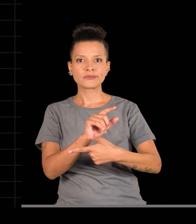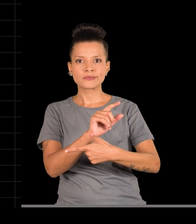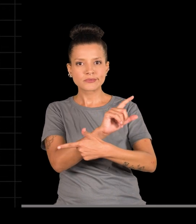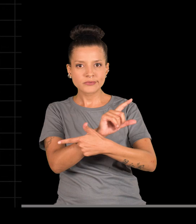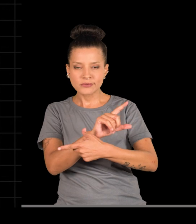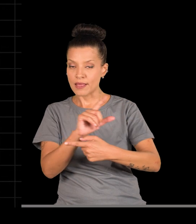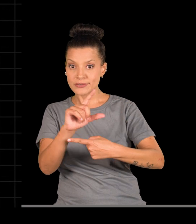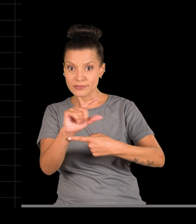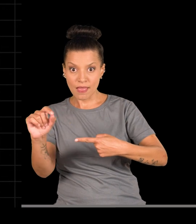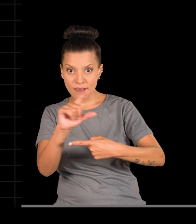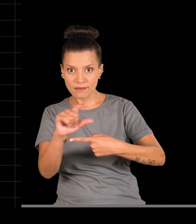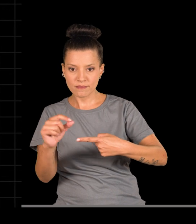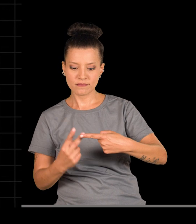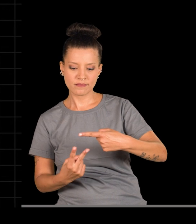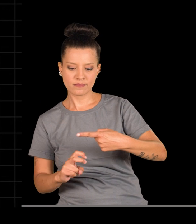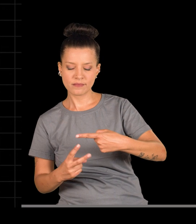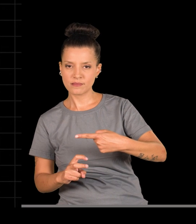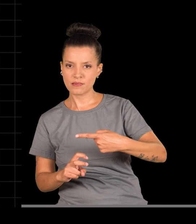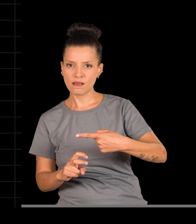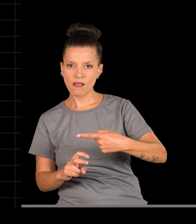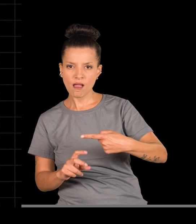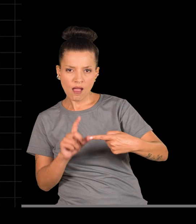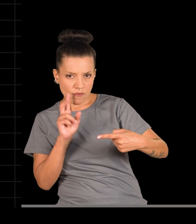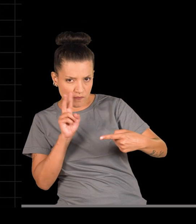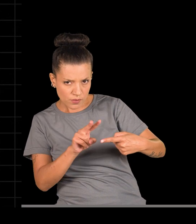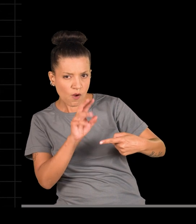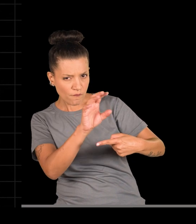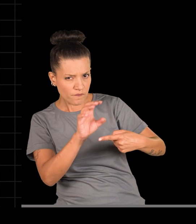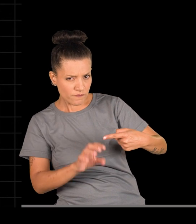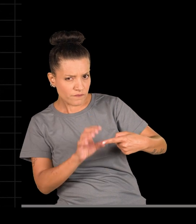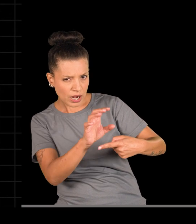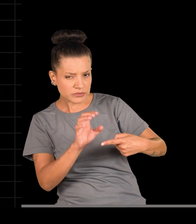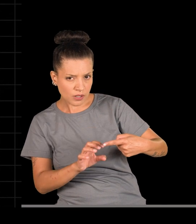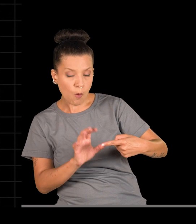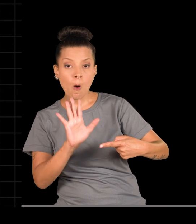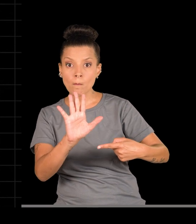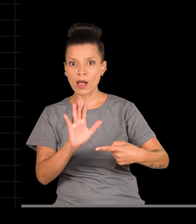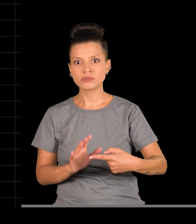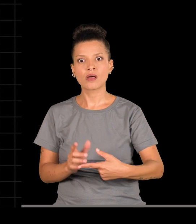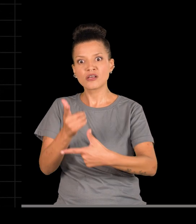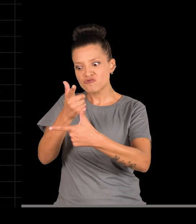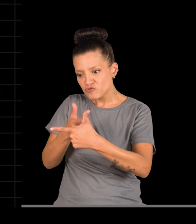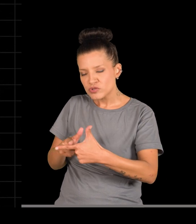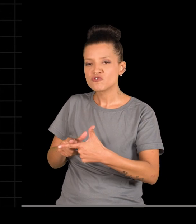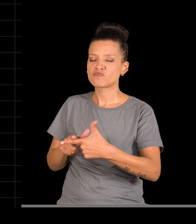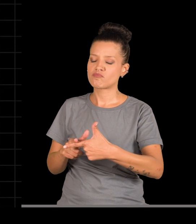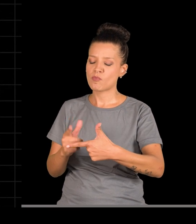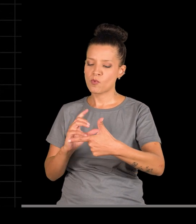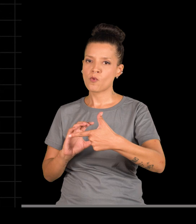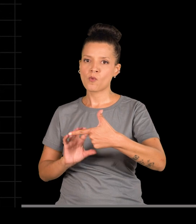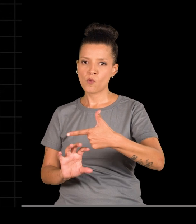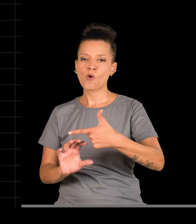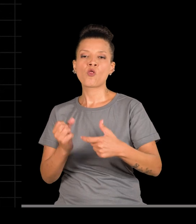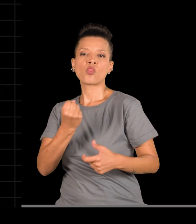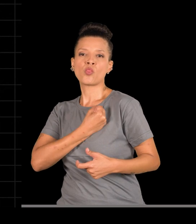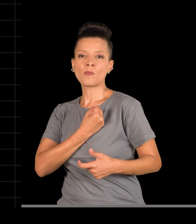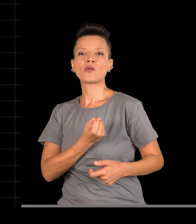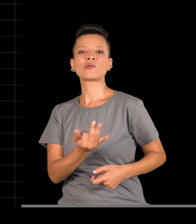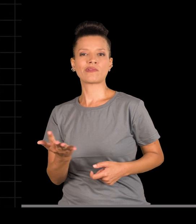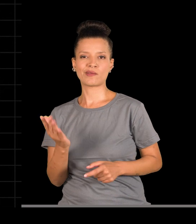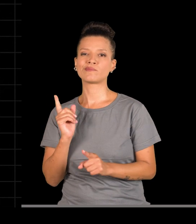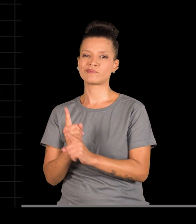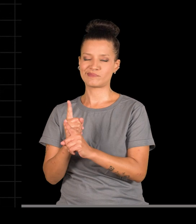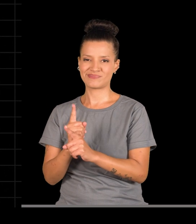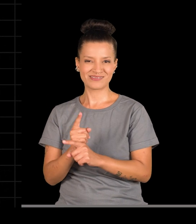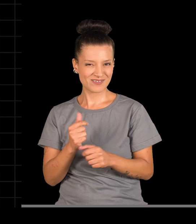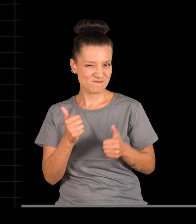por 25. Todas essas frações aqui, apesar de serem frações, representam, na verdade, quantias inteiras. Então, elas são